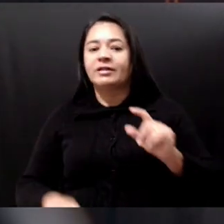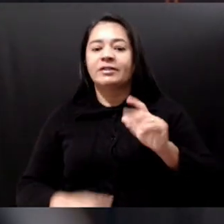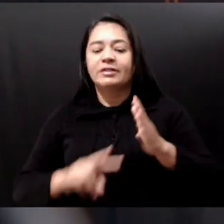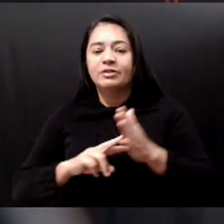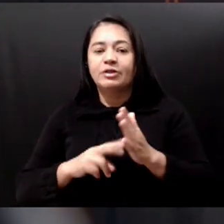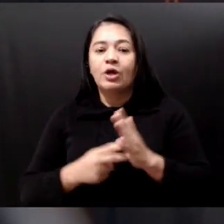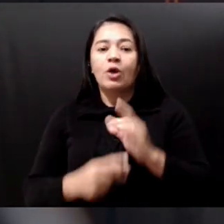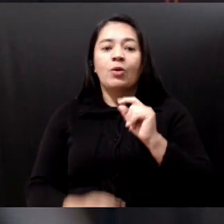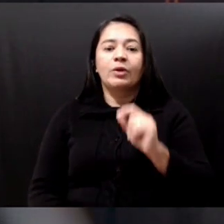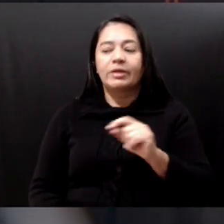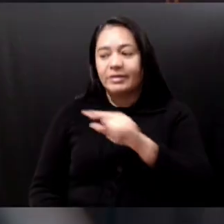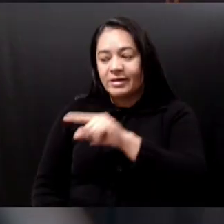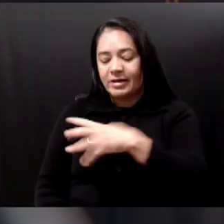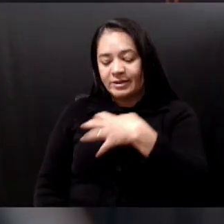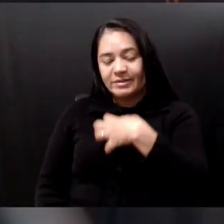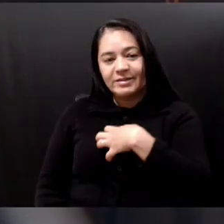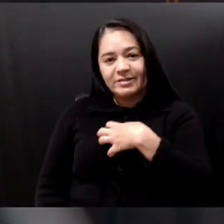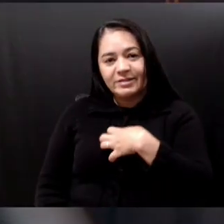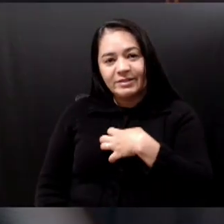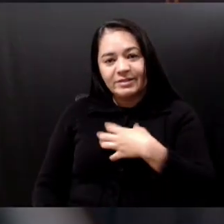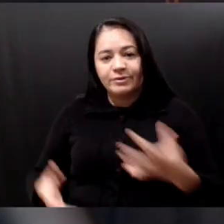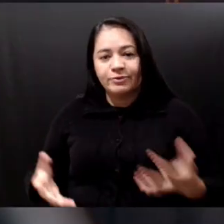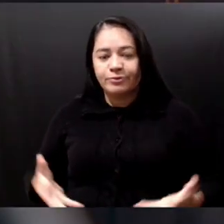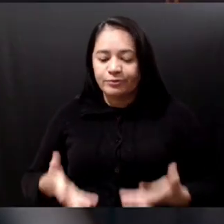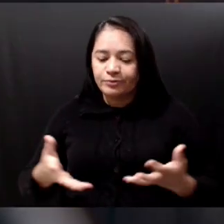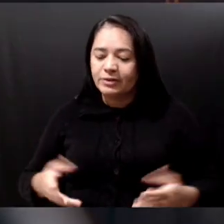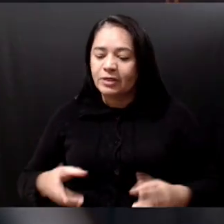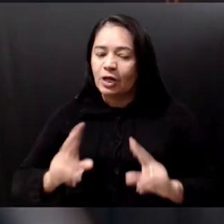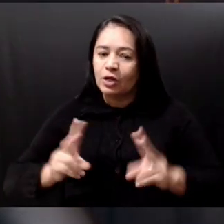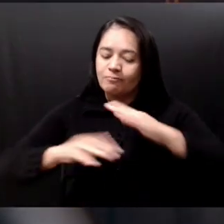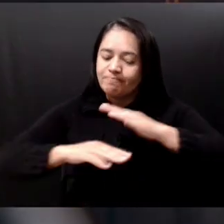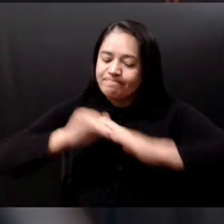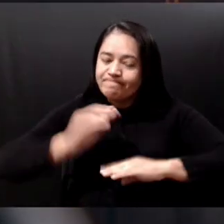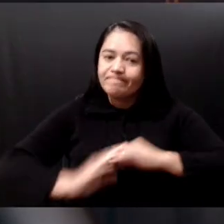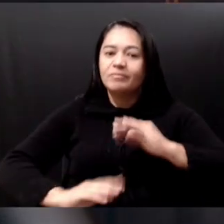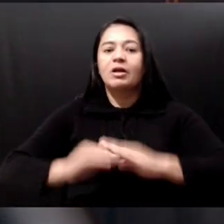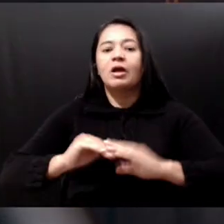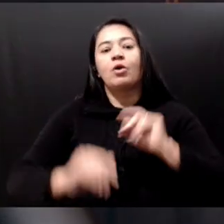motivadas, para que elas sejam resilientes, é,